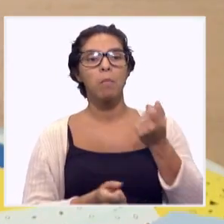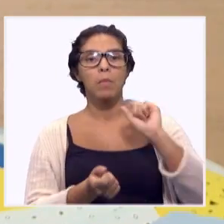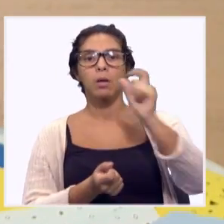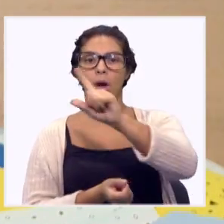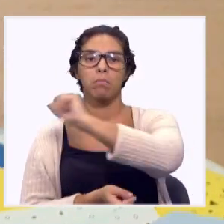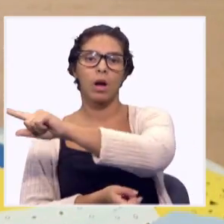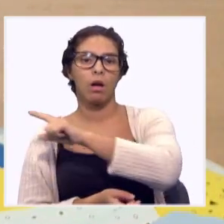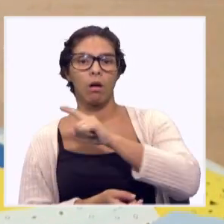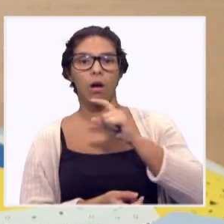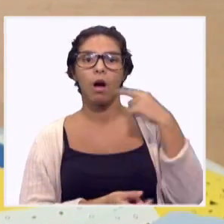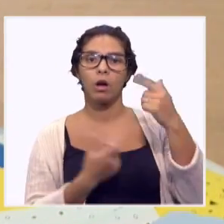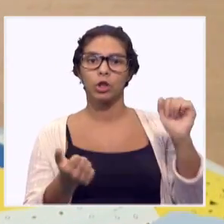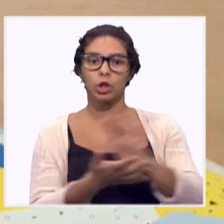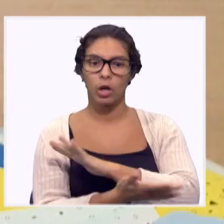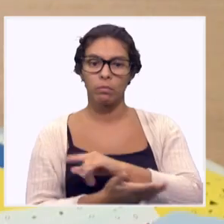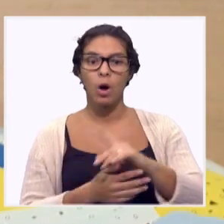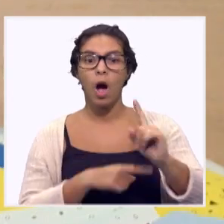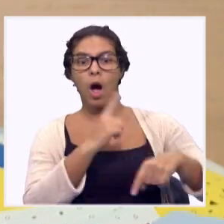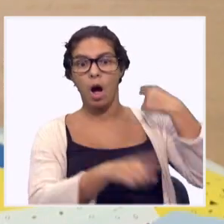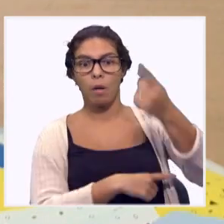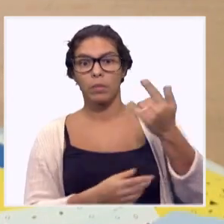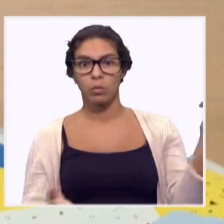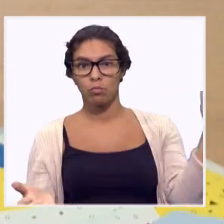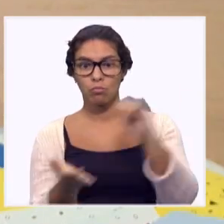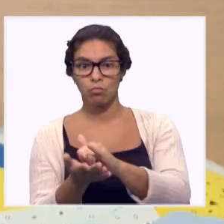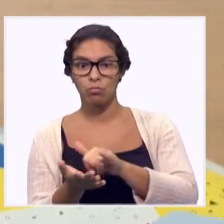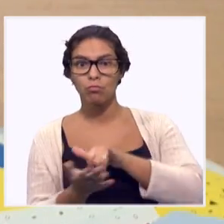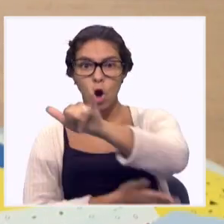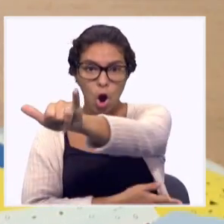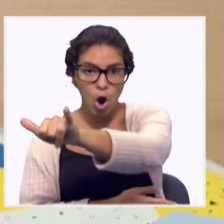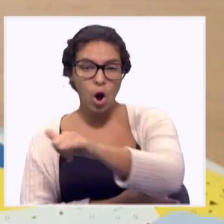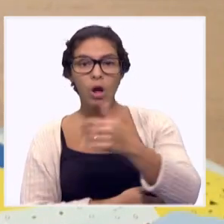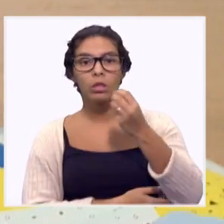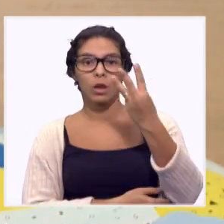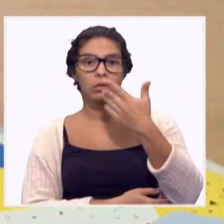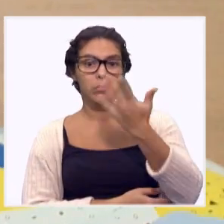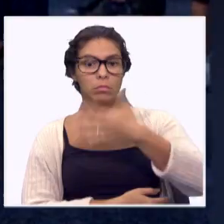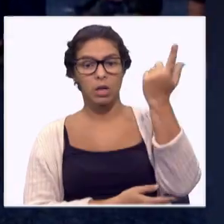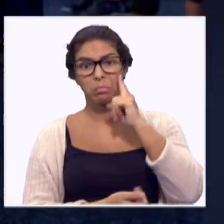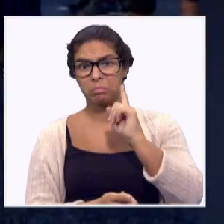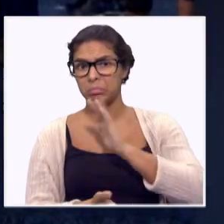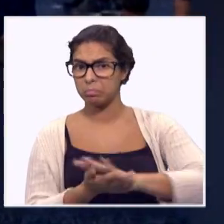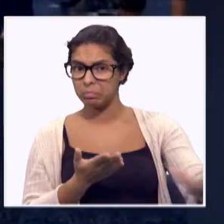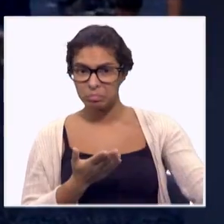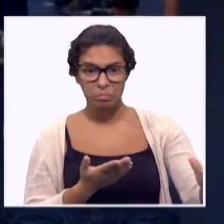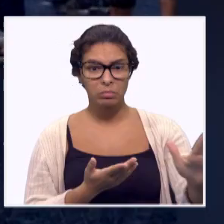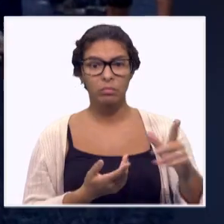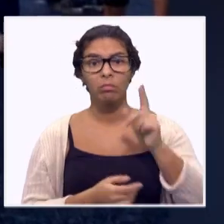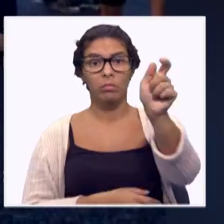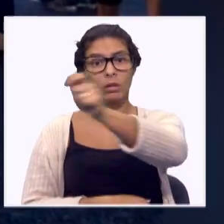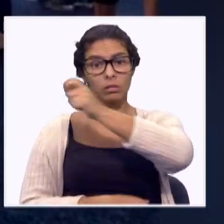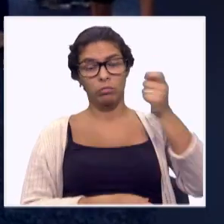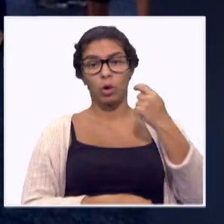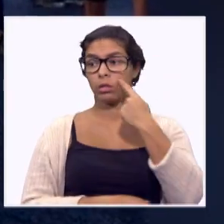sequer me responderam. E no dia a seguir tinha um voo para Atenas e chegava às 3 da manhã à casa desse tal amigo que eu também não conhecia lá nenhum. Ele abriu uma